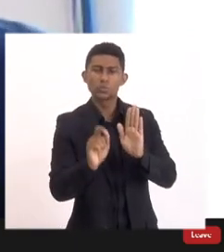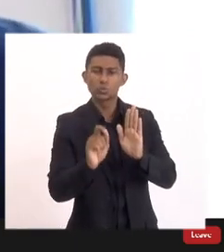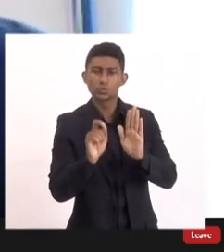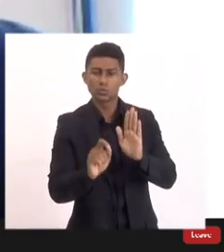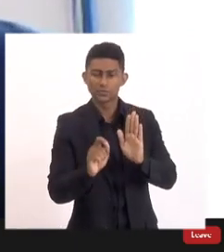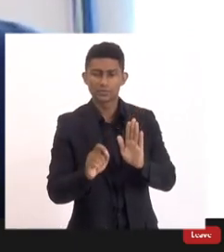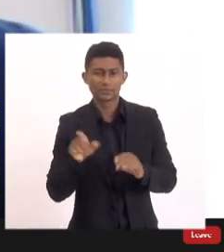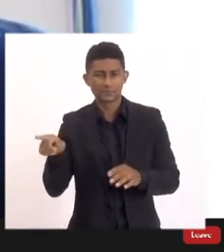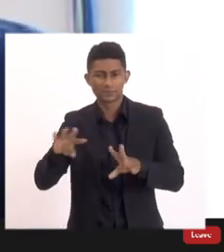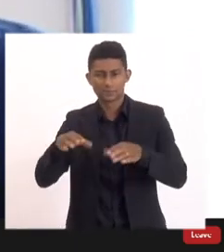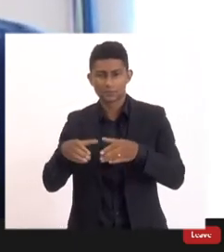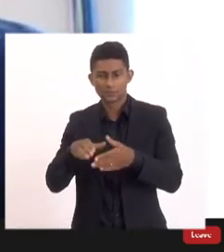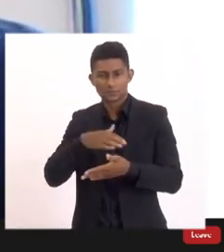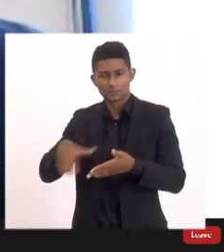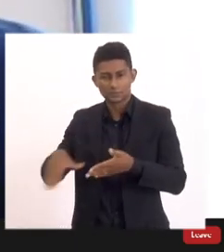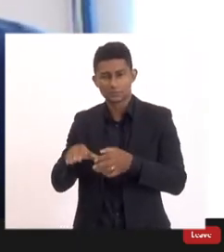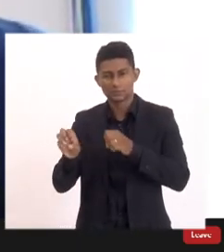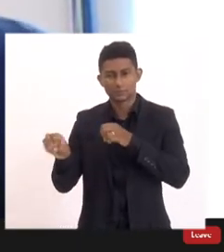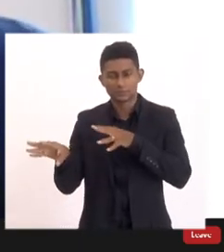a SEDUC